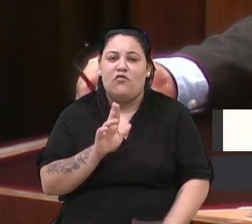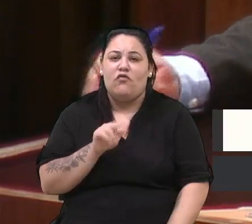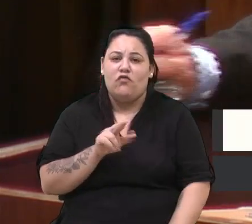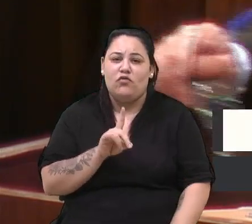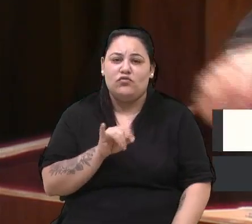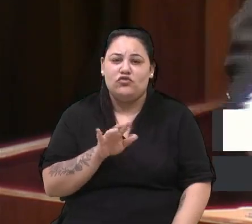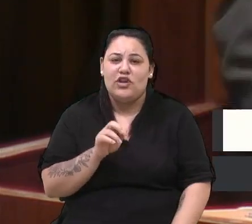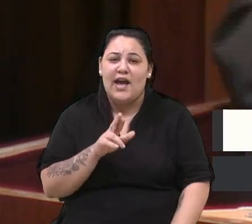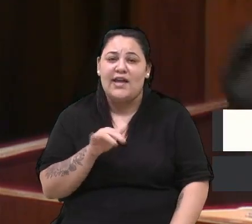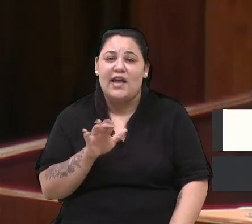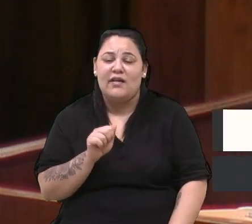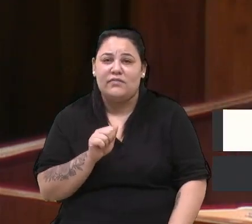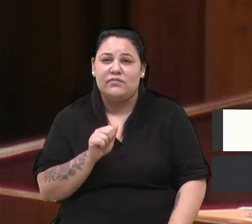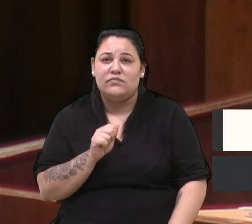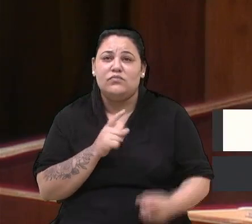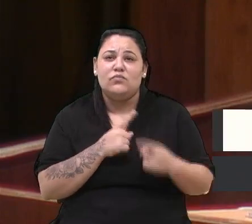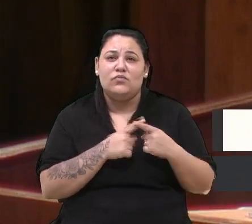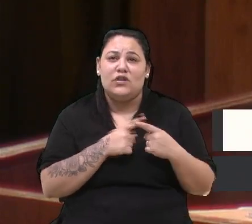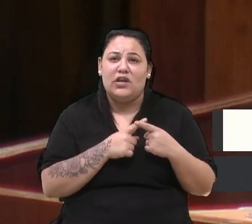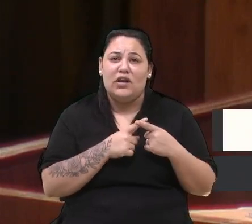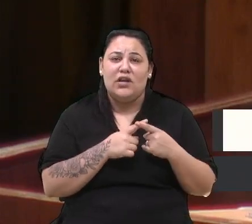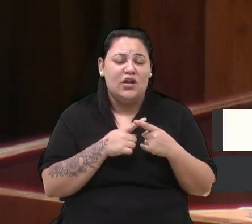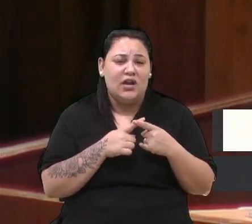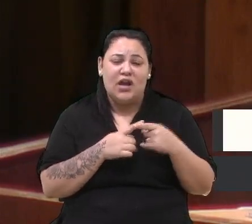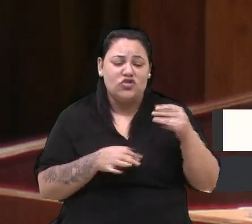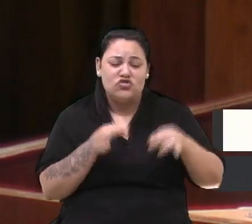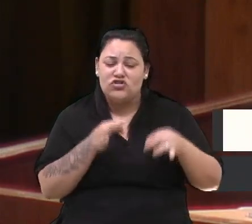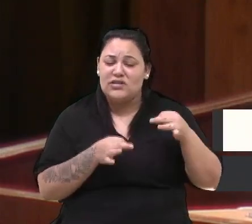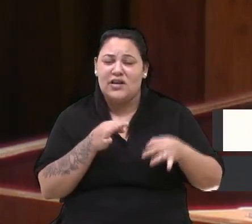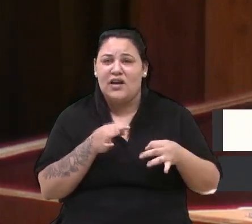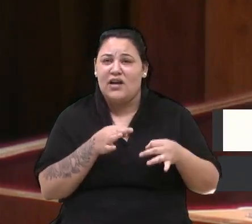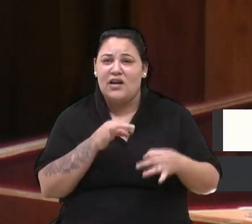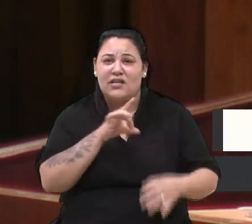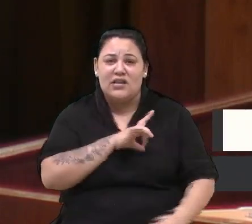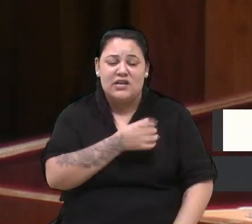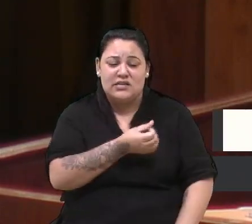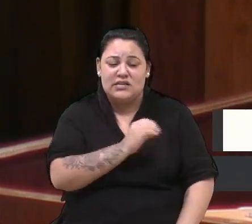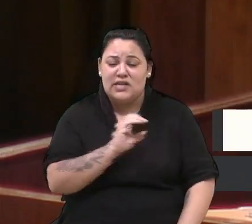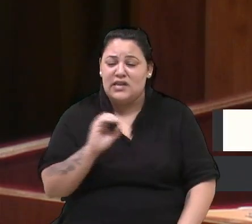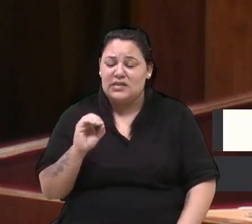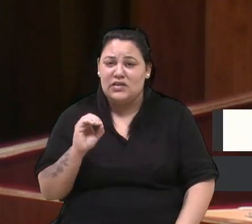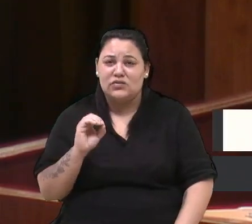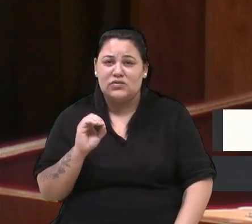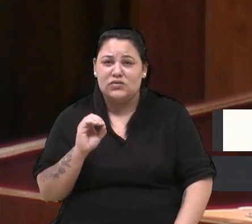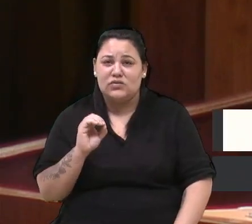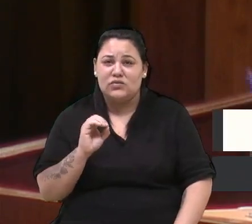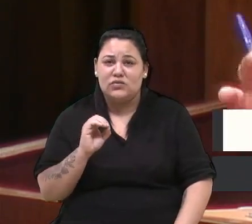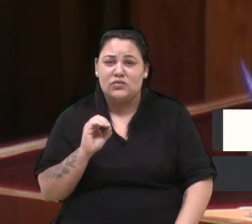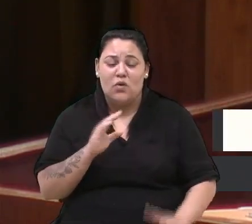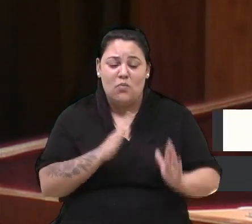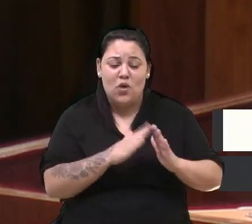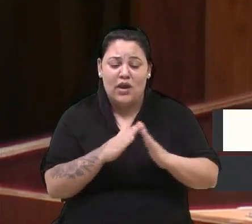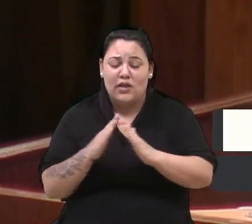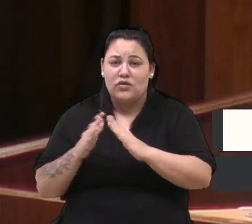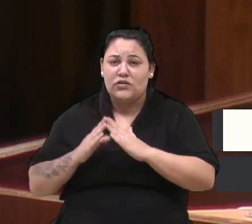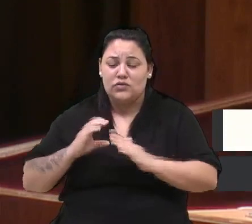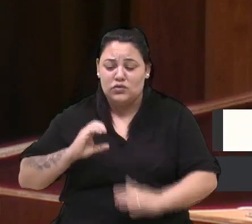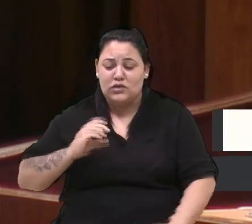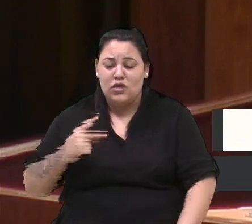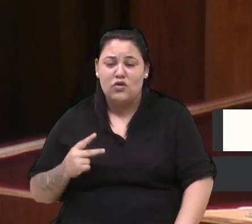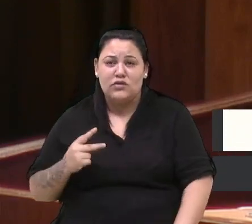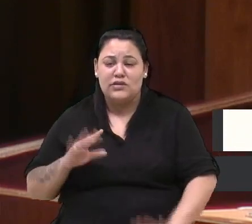Por quê? Porque é questão de justiça. Tem 600 moradores no Centenário 2 que estão lá há